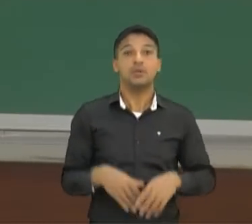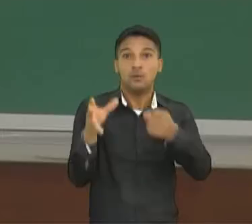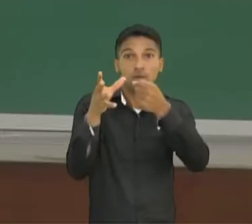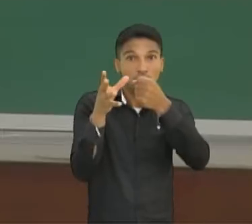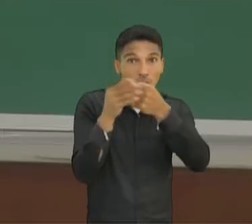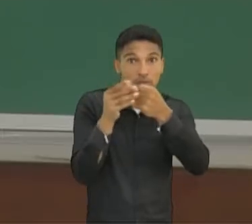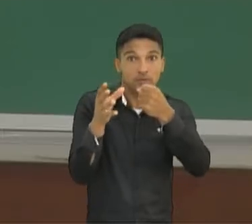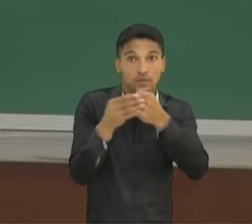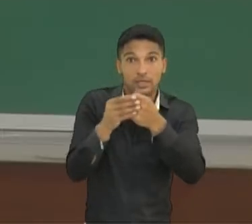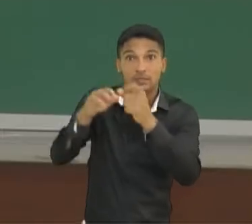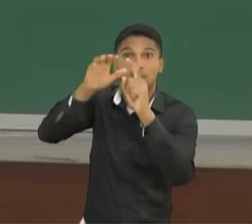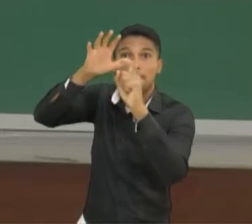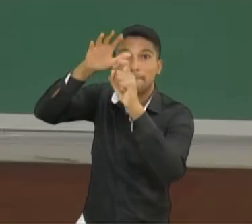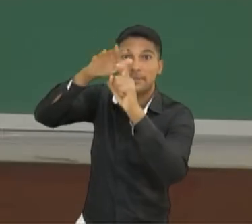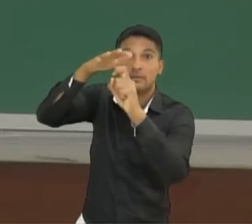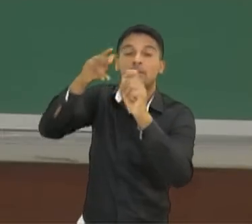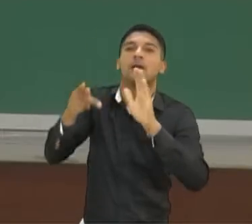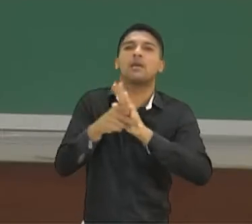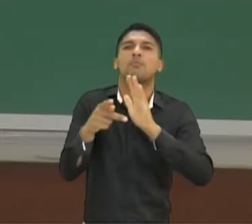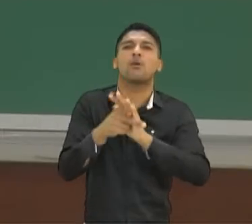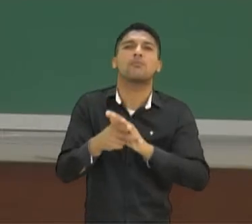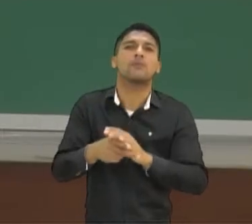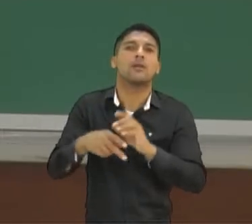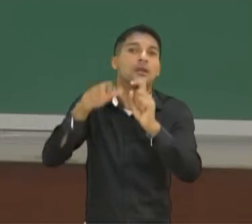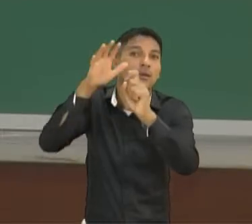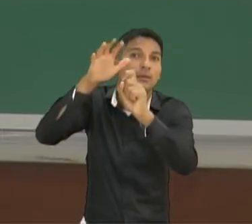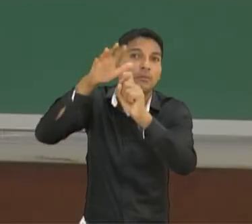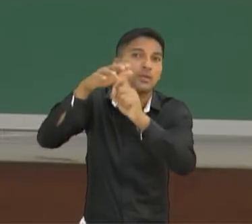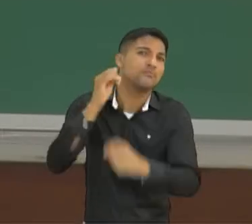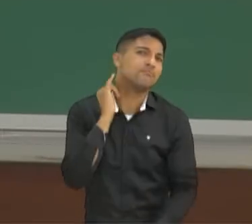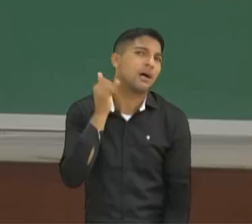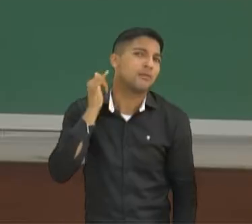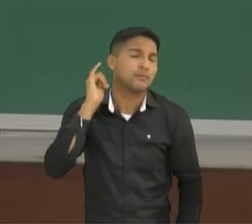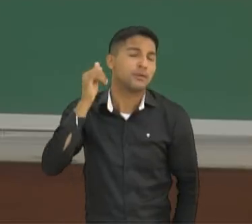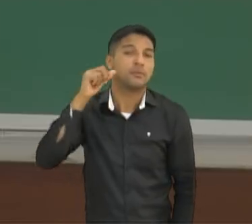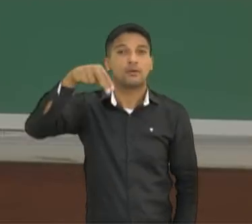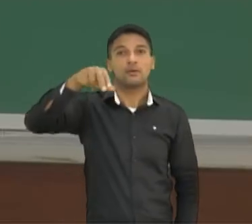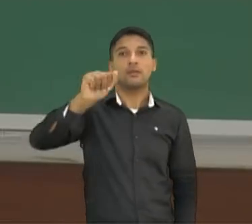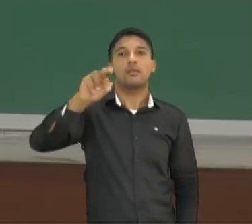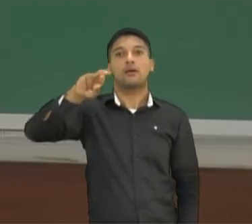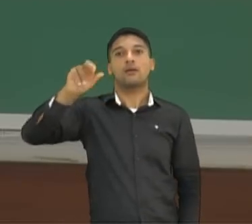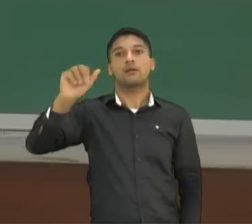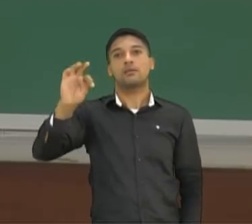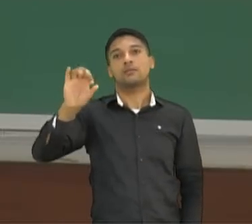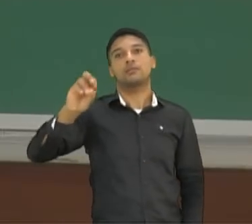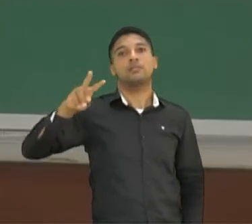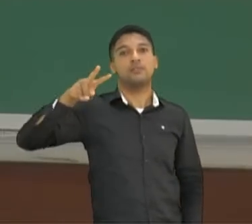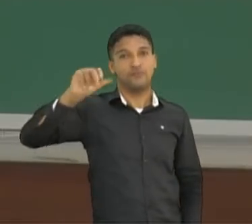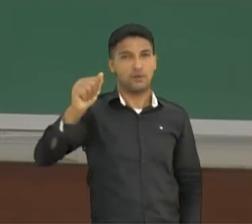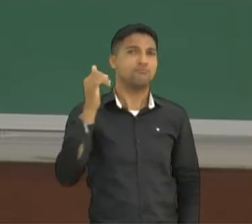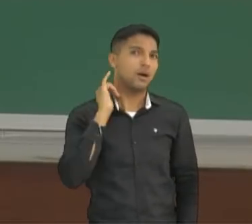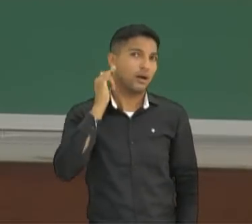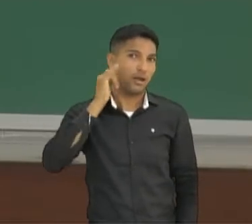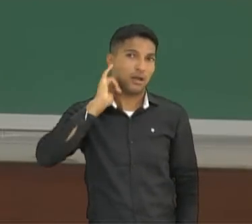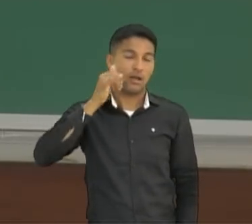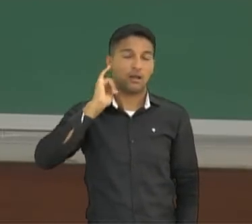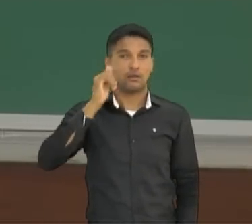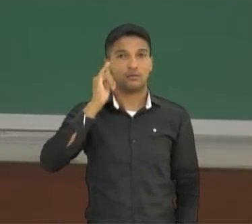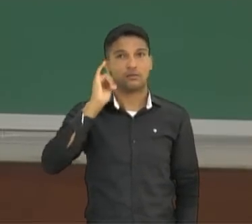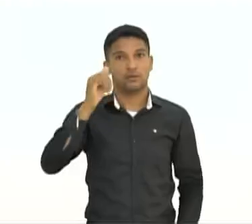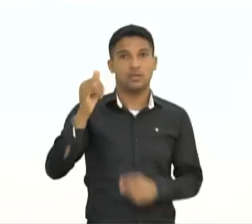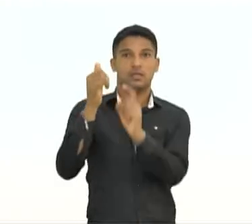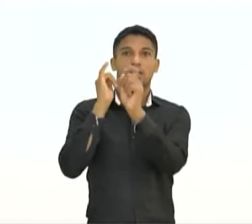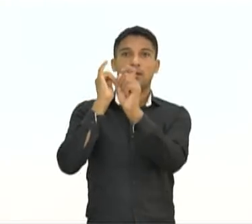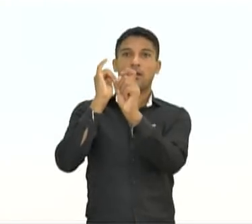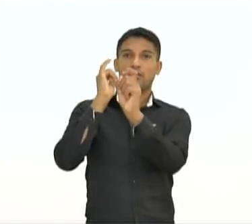uma narrativa. Historicamente, nós aprendemos que o mito ele é uma narrativa transmitido